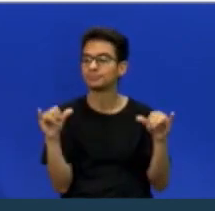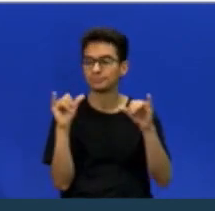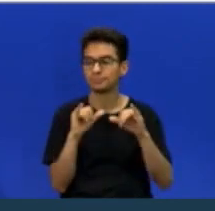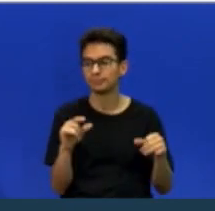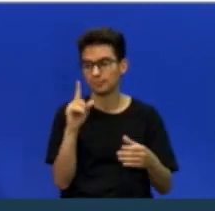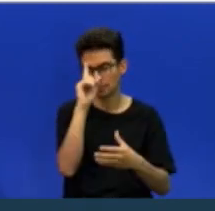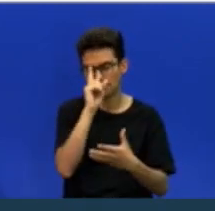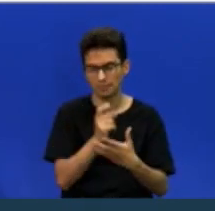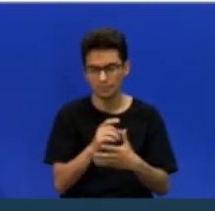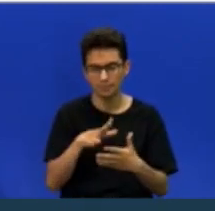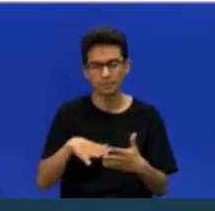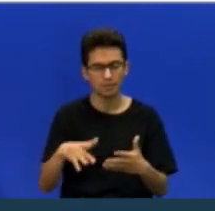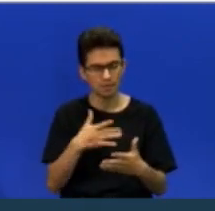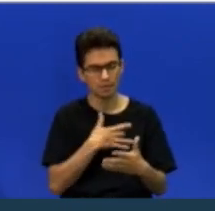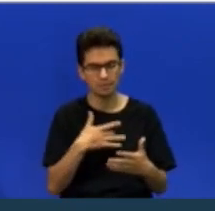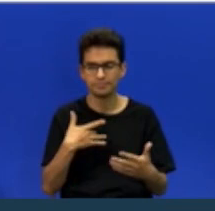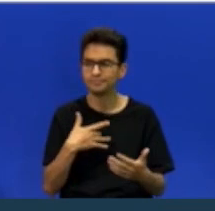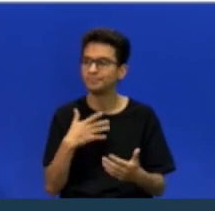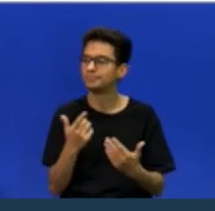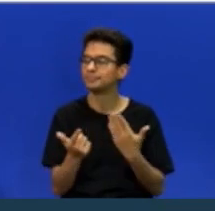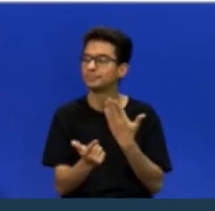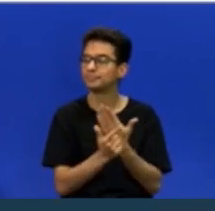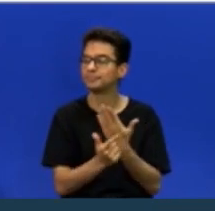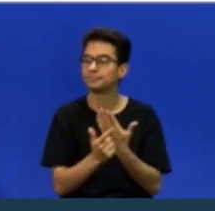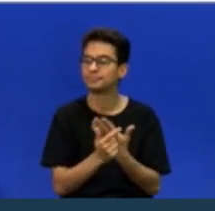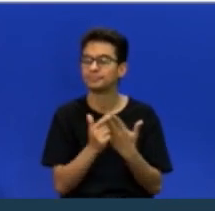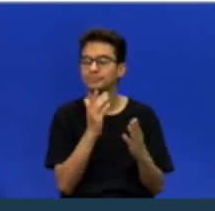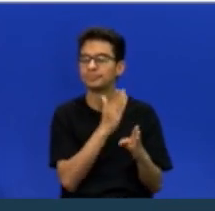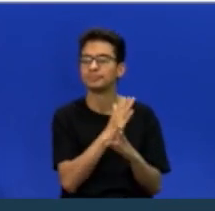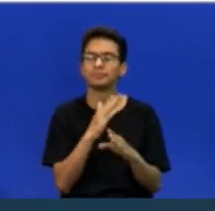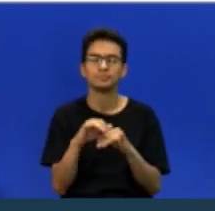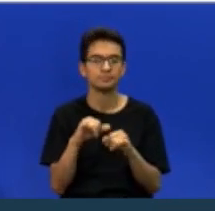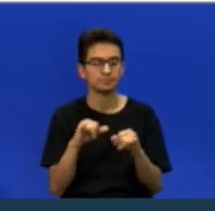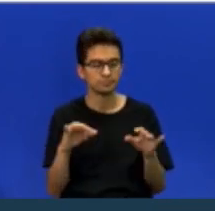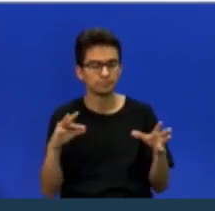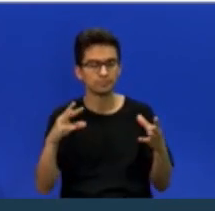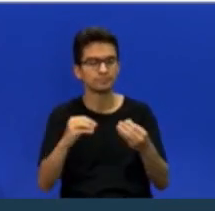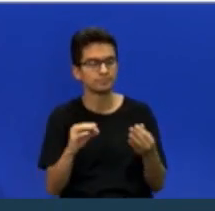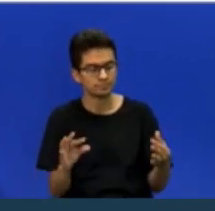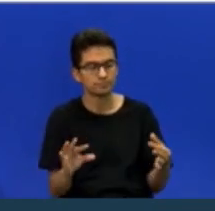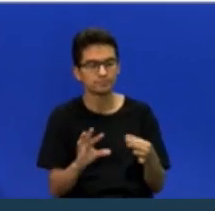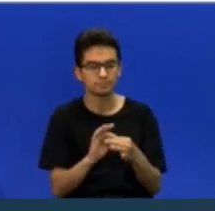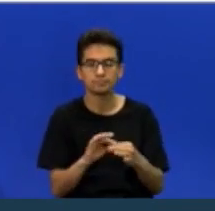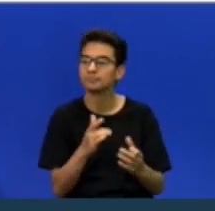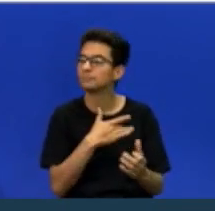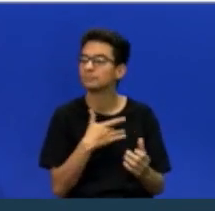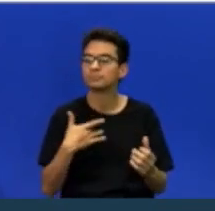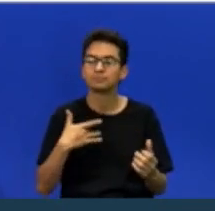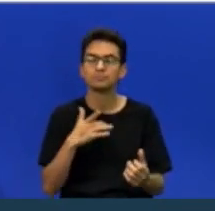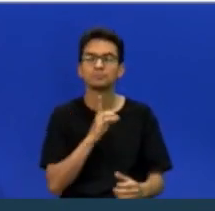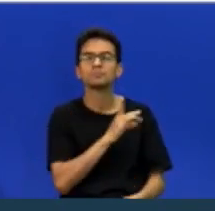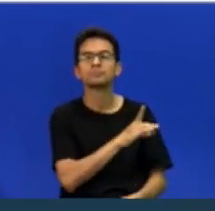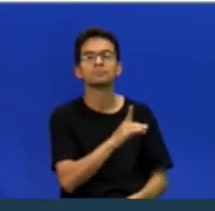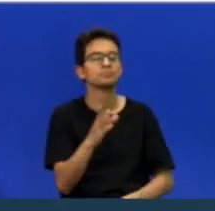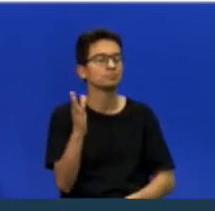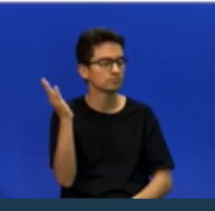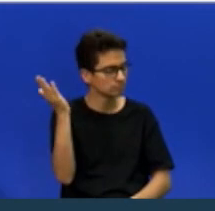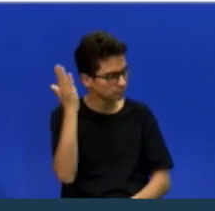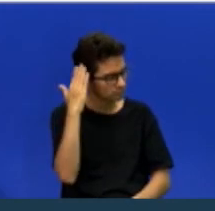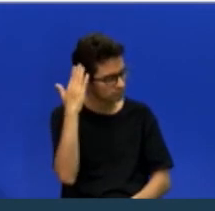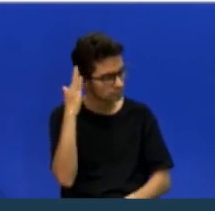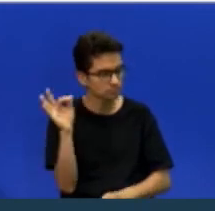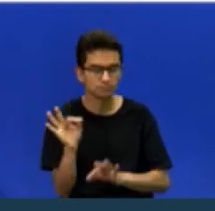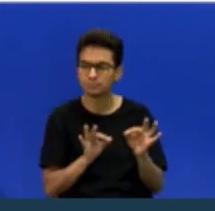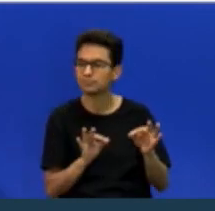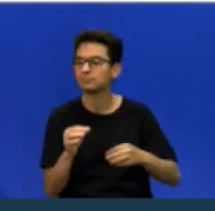da saúde. É papel do SUS identificar e divulgar os fatores que estão relacionados com a saúde dos indivíduos. Formular